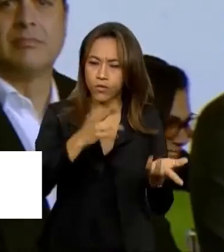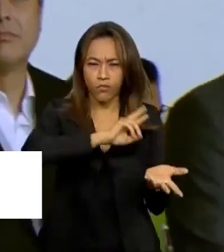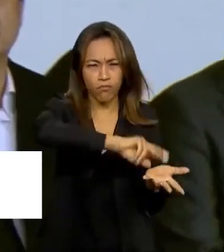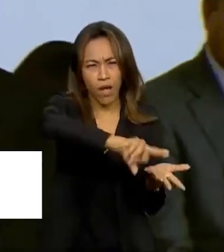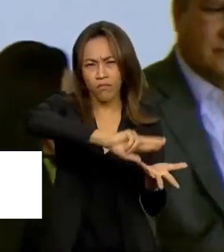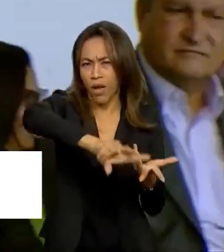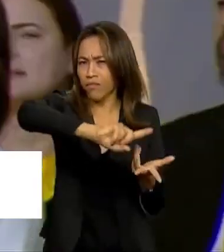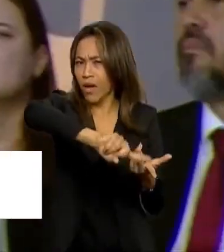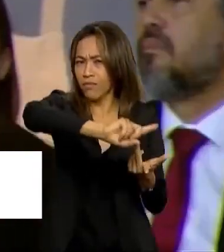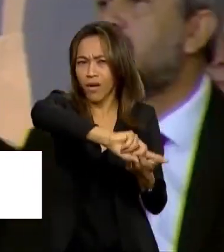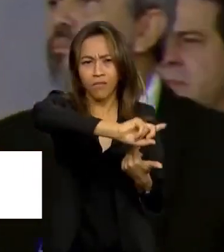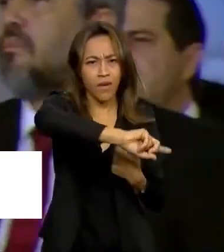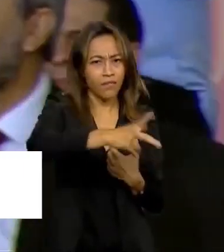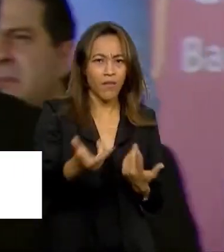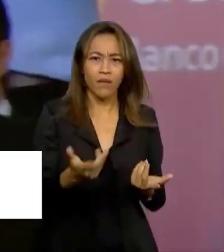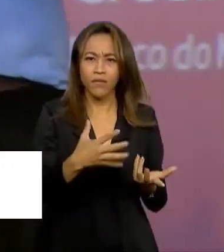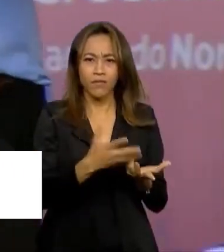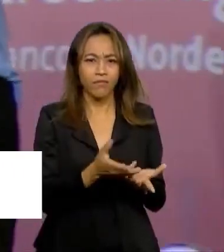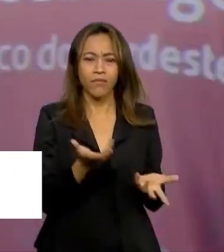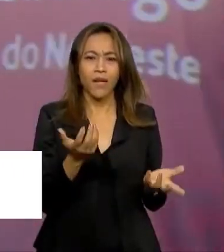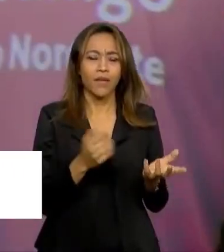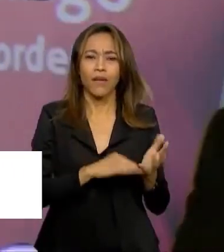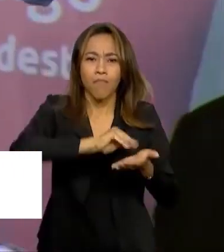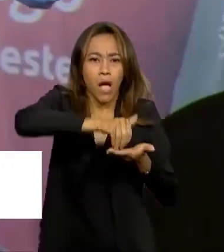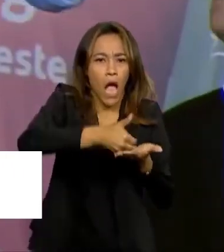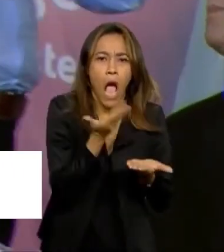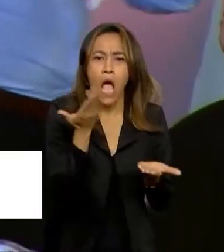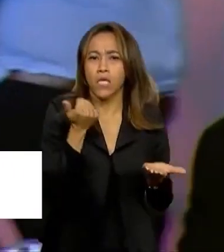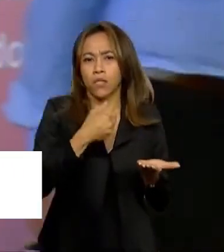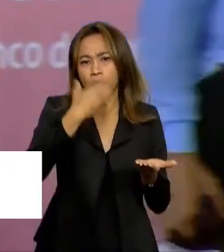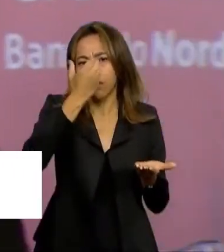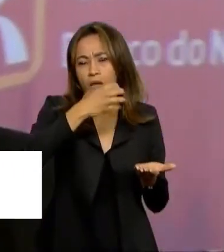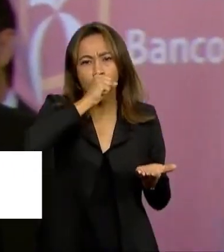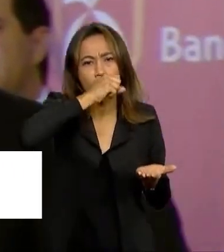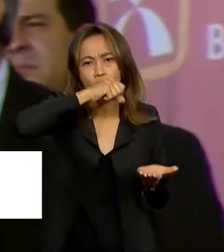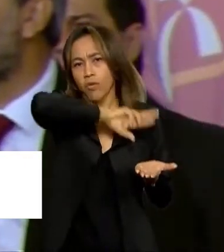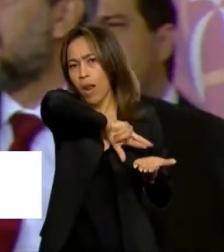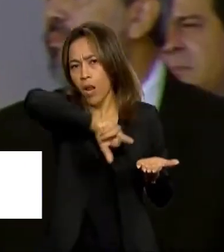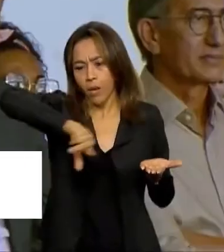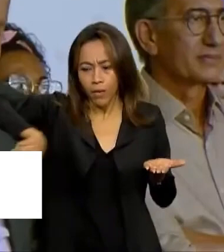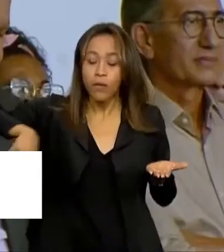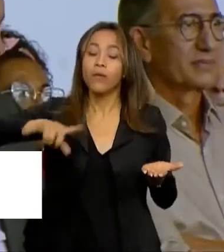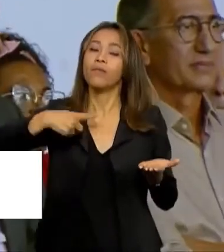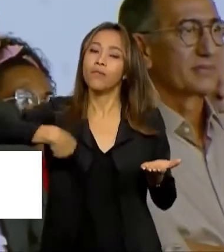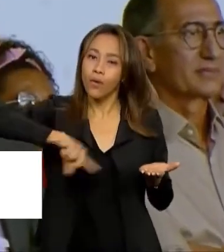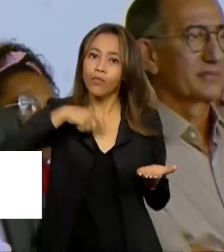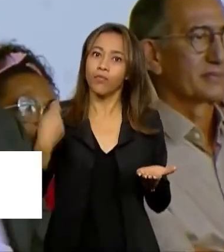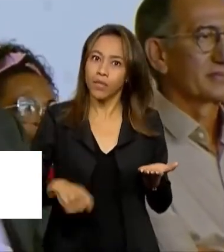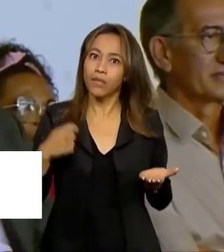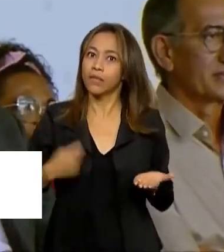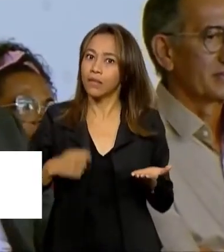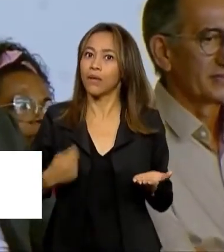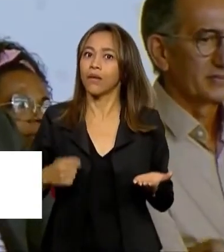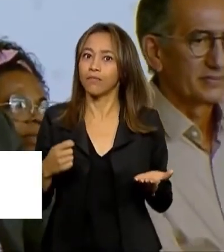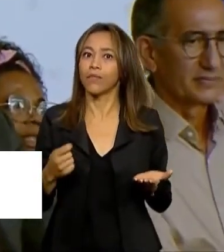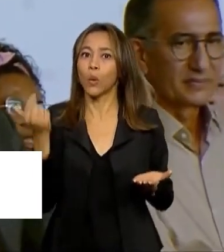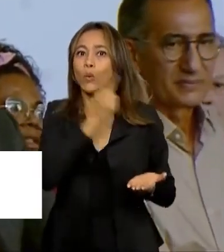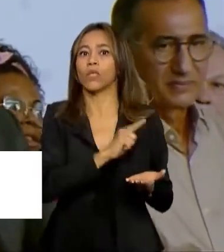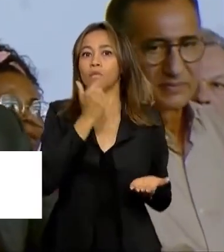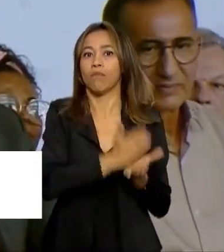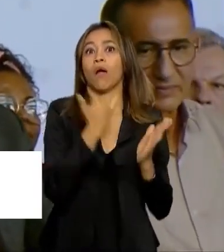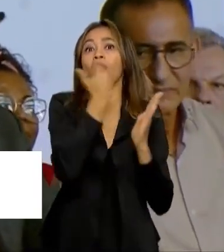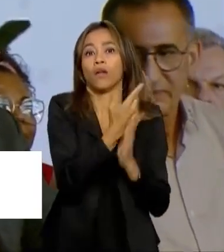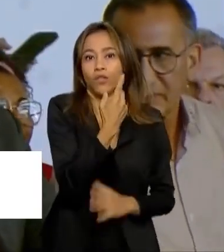sabe, cacau, abacate, laranja, tudo. A gente vai ter que arrumar mais dinheiro, porque